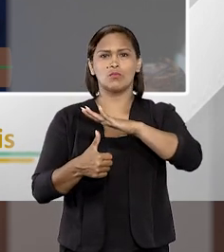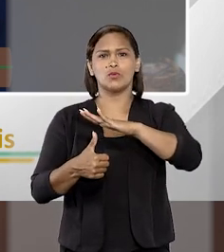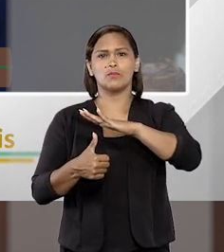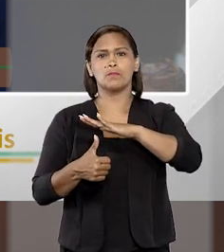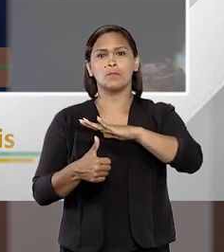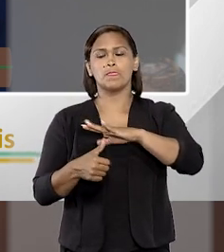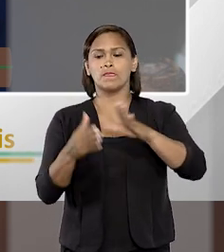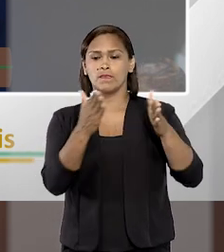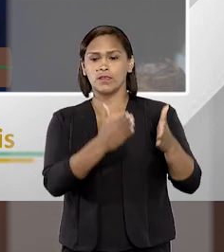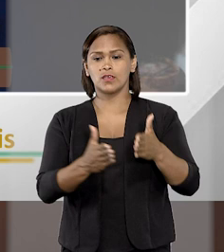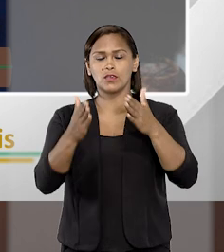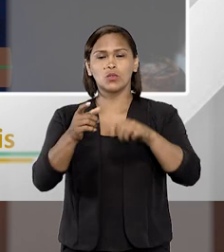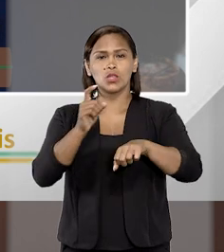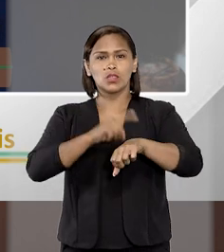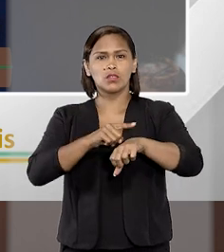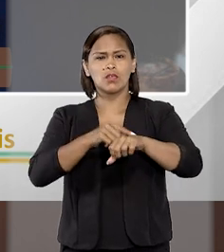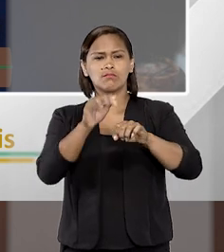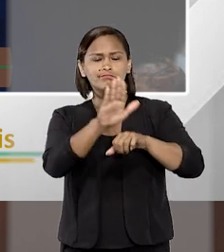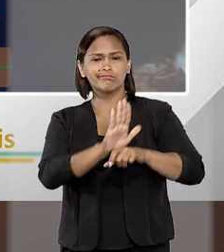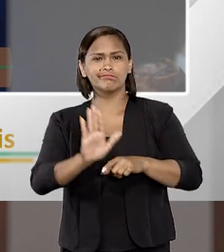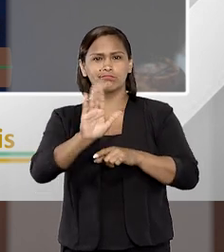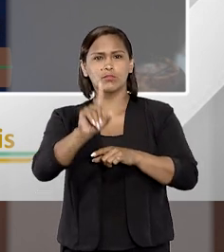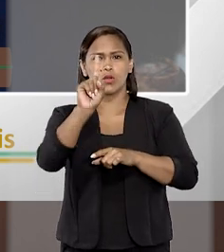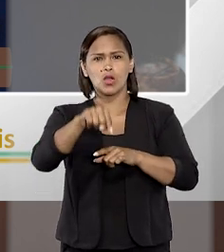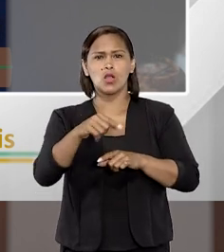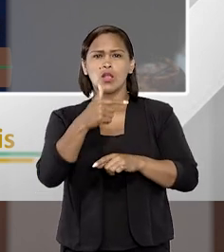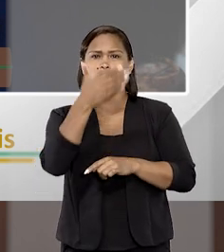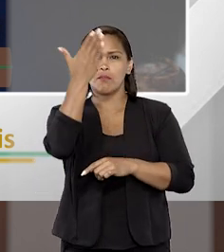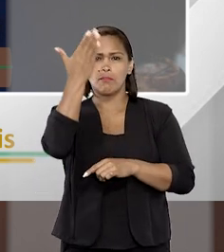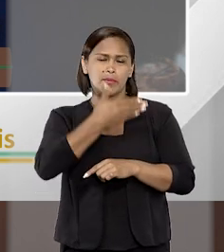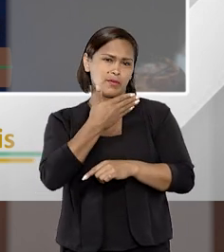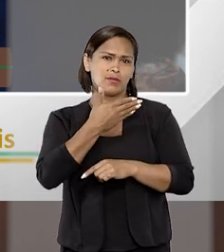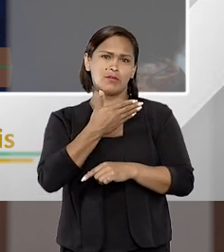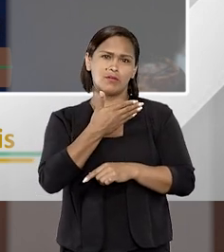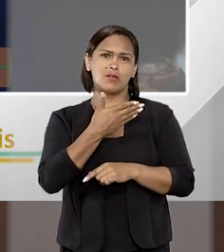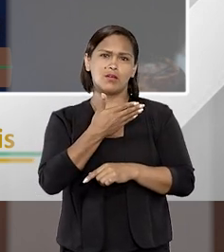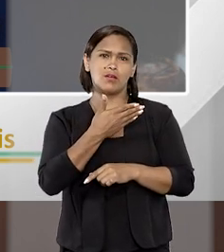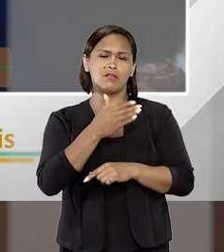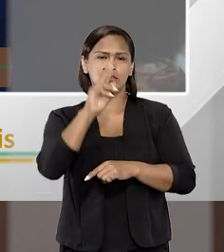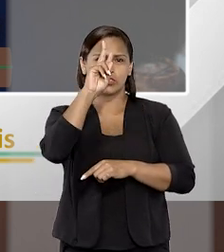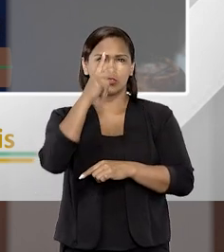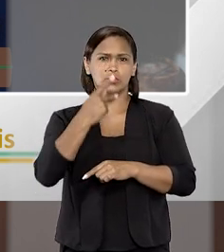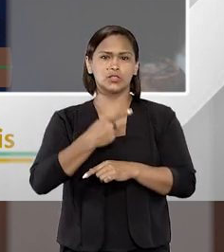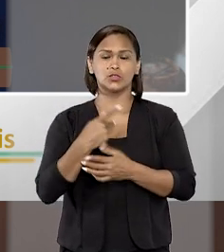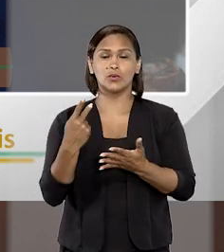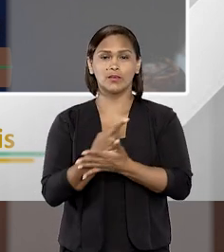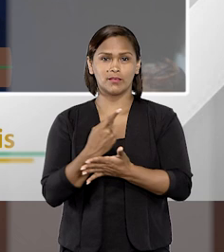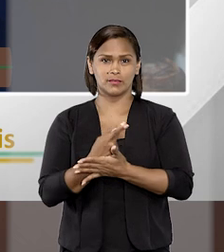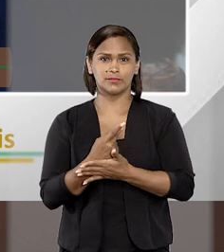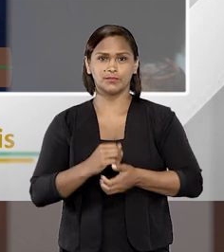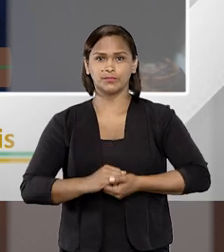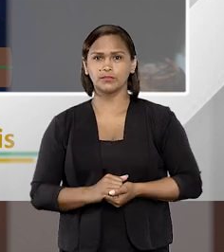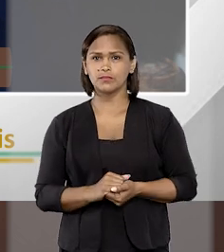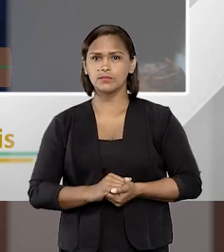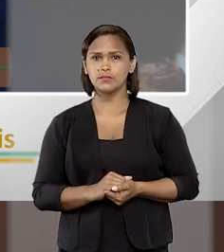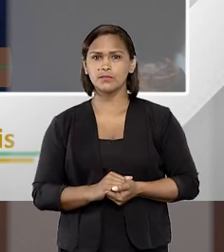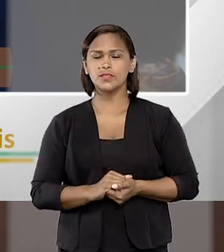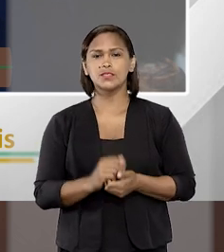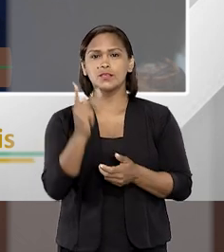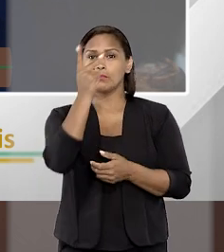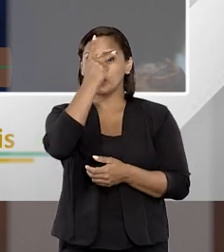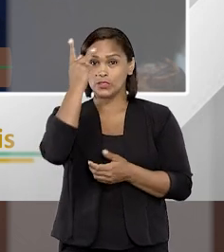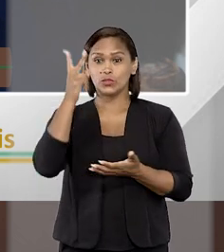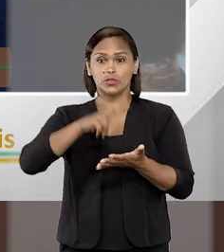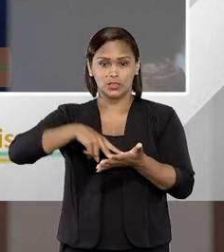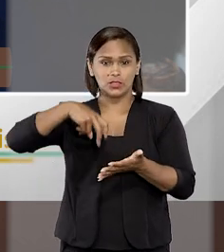e que o tempo demonstrou ter sido este conhecimento que eu sou se